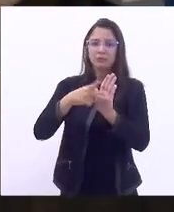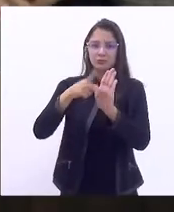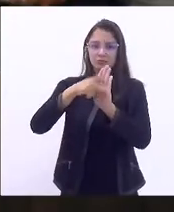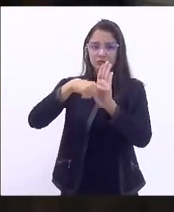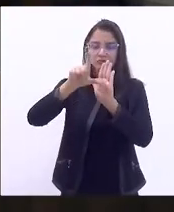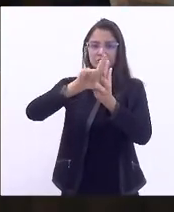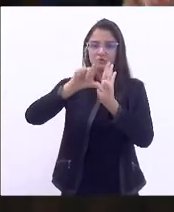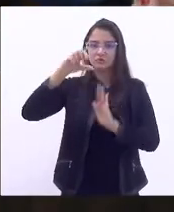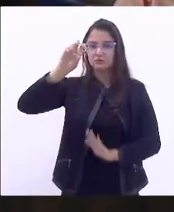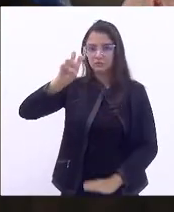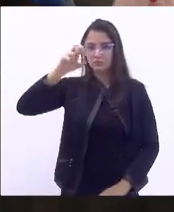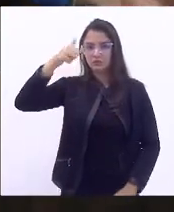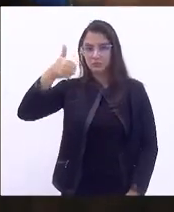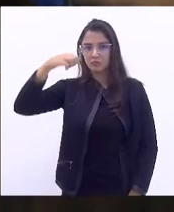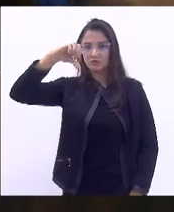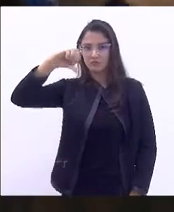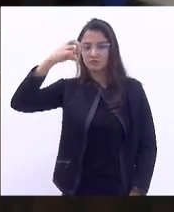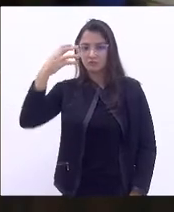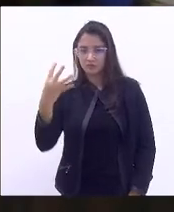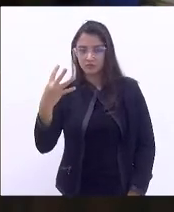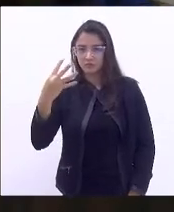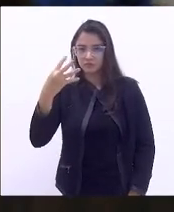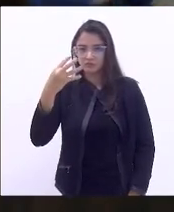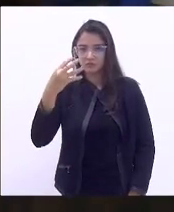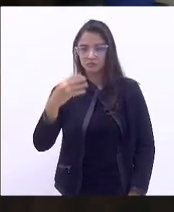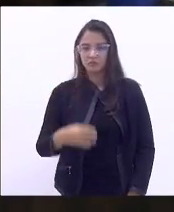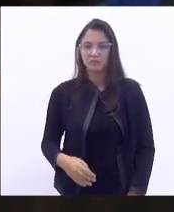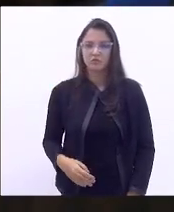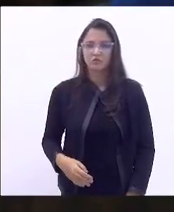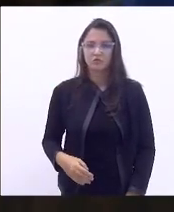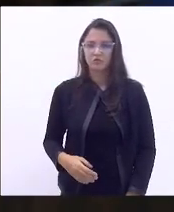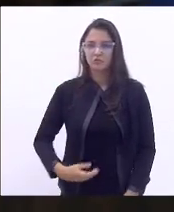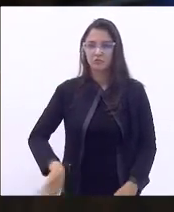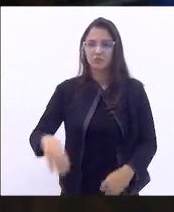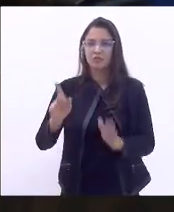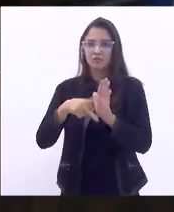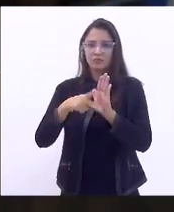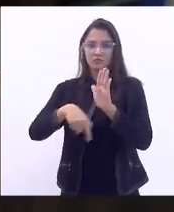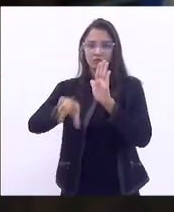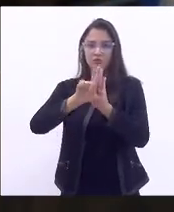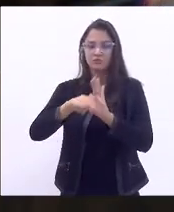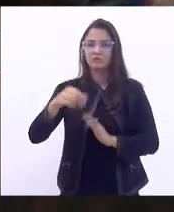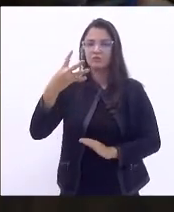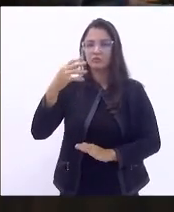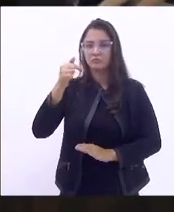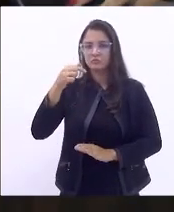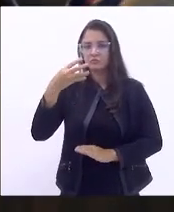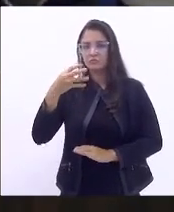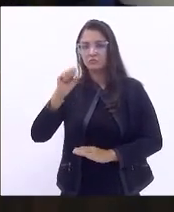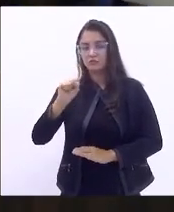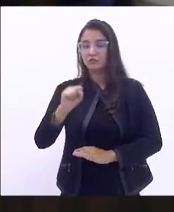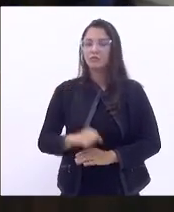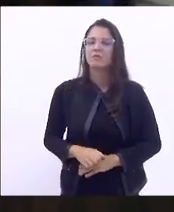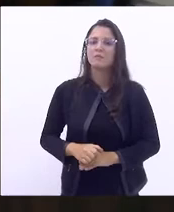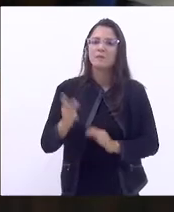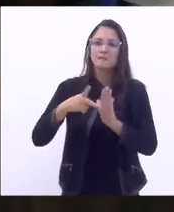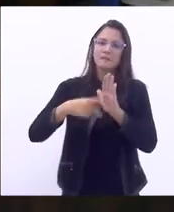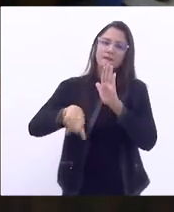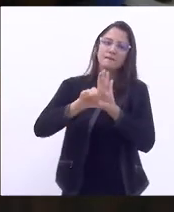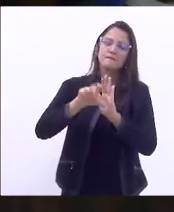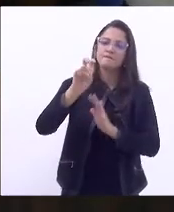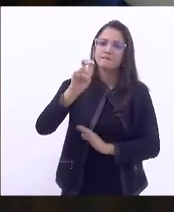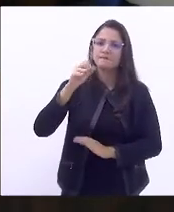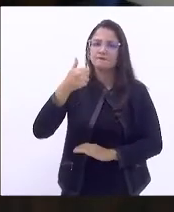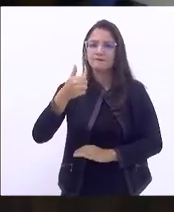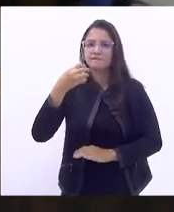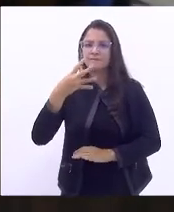Abstenção no projeto de lei 4748. Projeto de lei 5197-21, de autoria da Comissão Parlamentar de